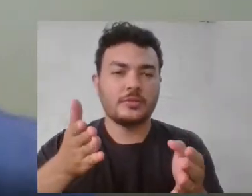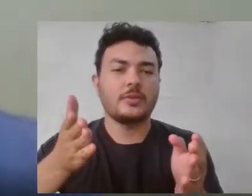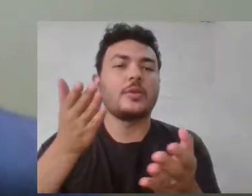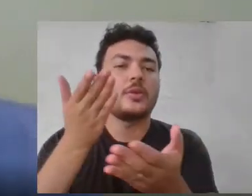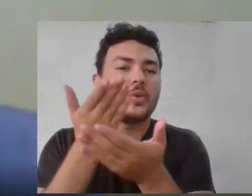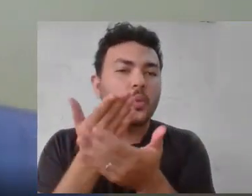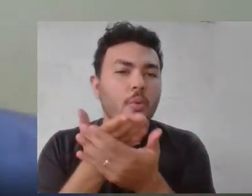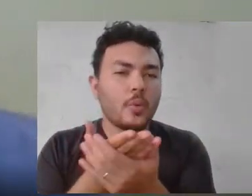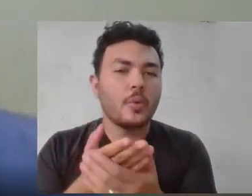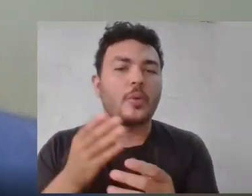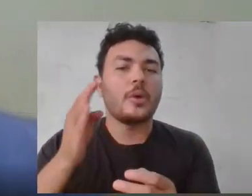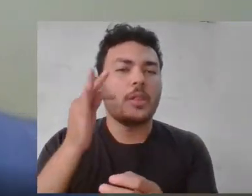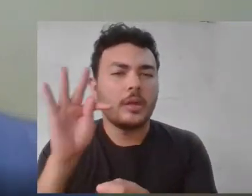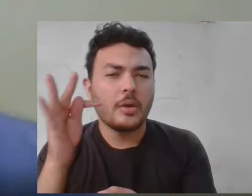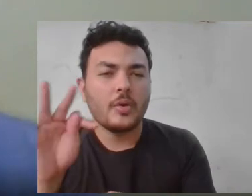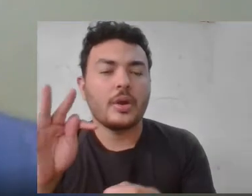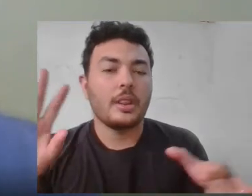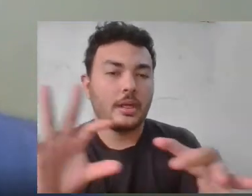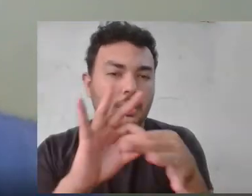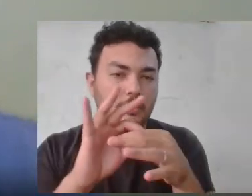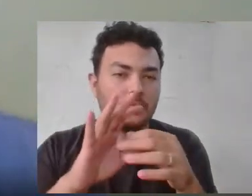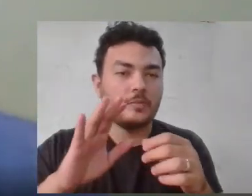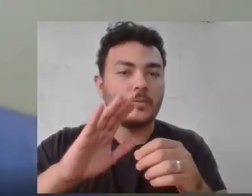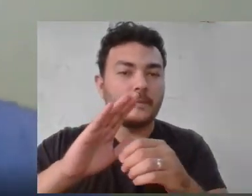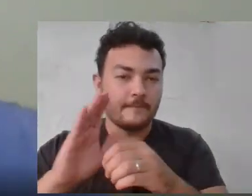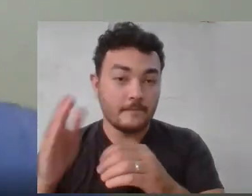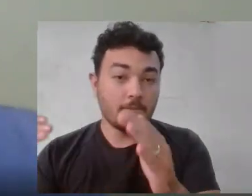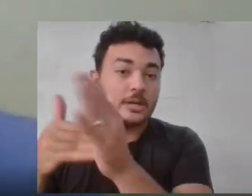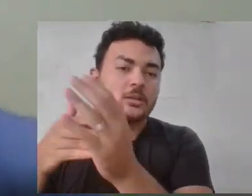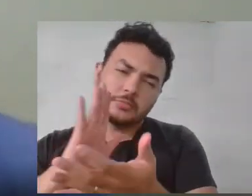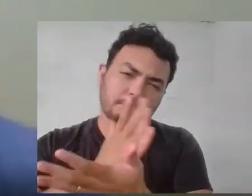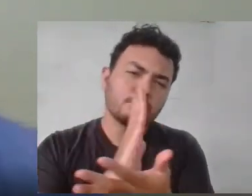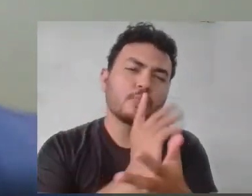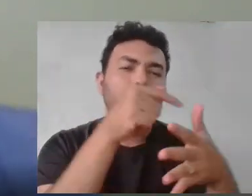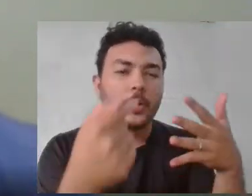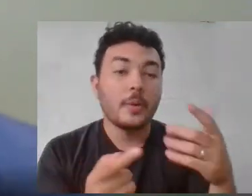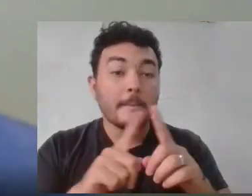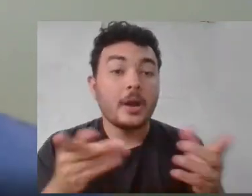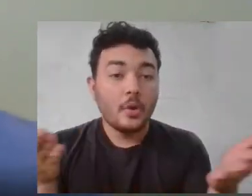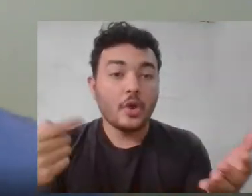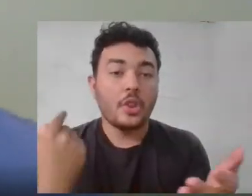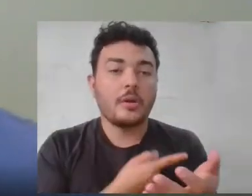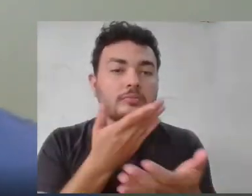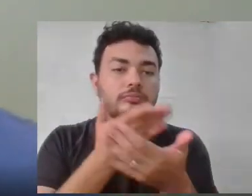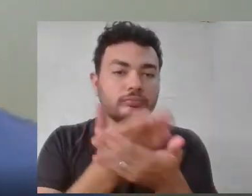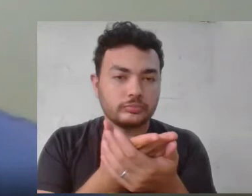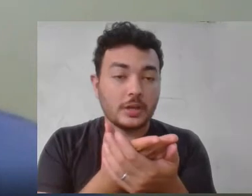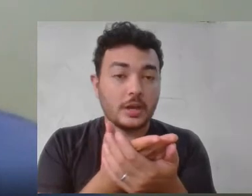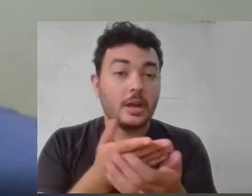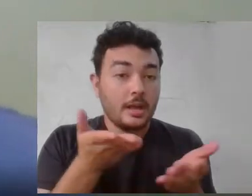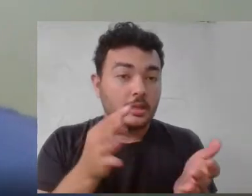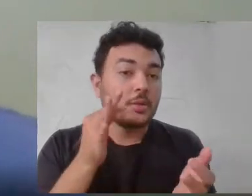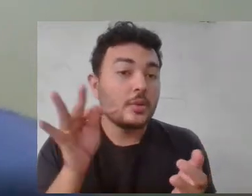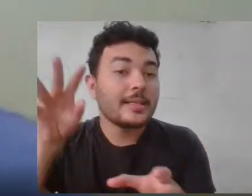teoria da ligação de valência, tá? Em alguns aspectos, mas a gente vai analisar essa teoria aplicada à química de coordenação,